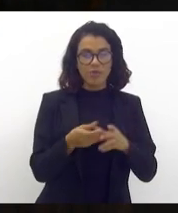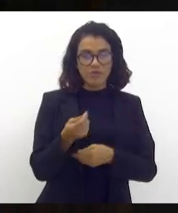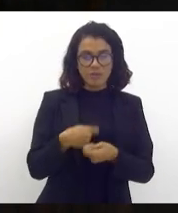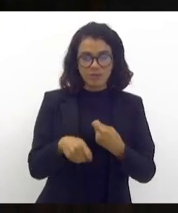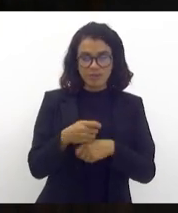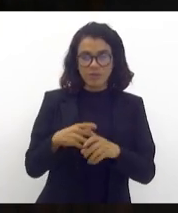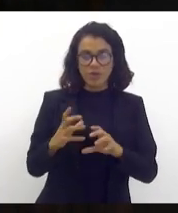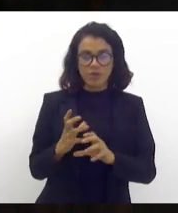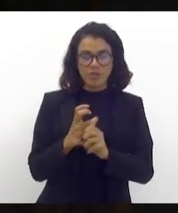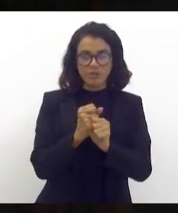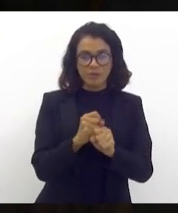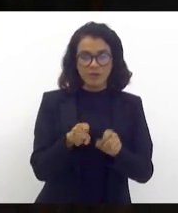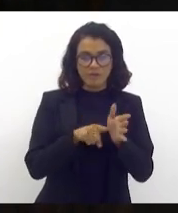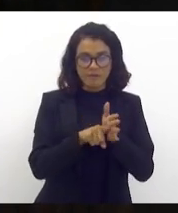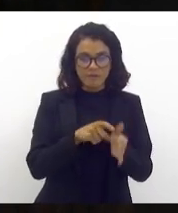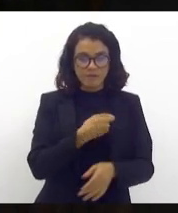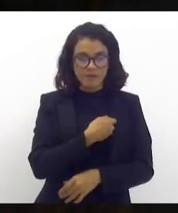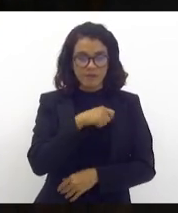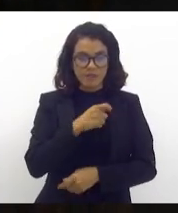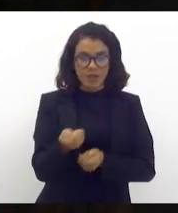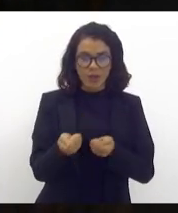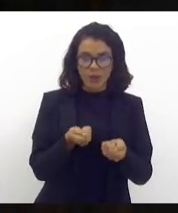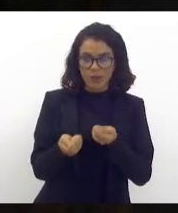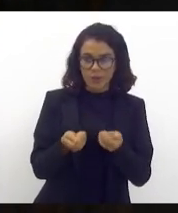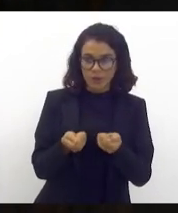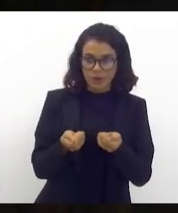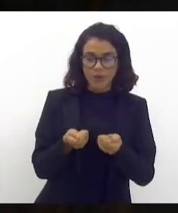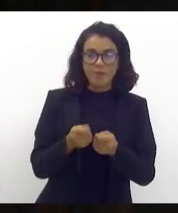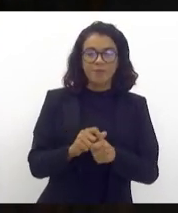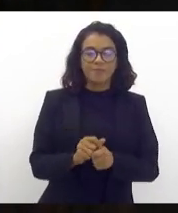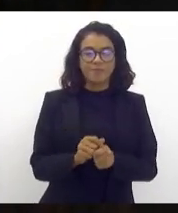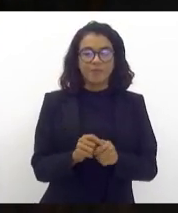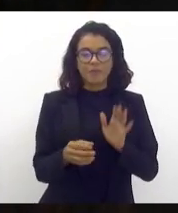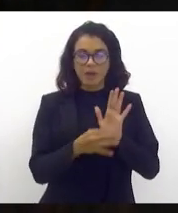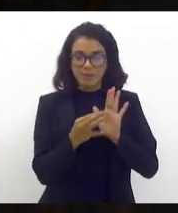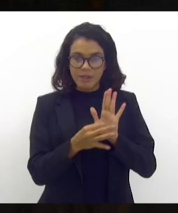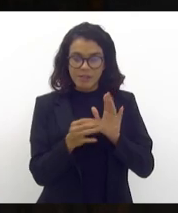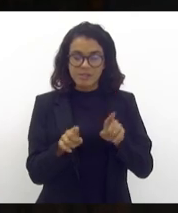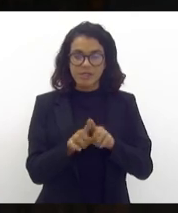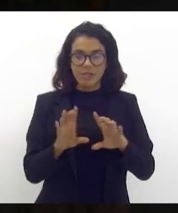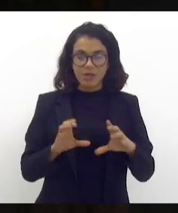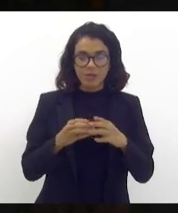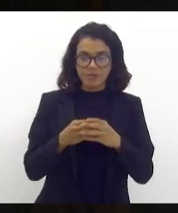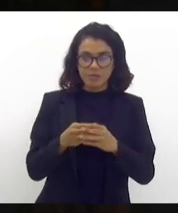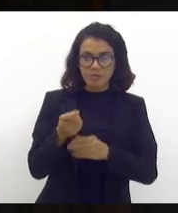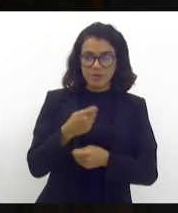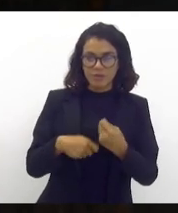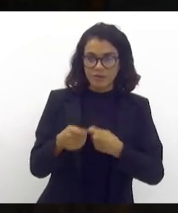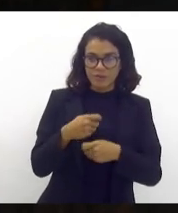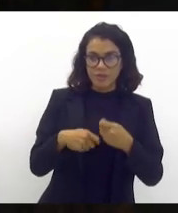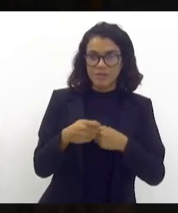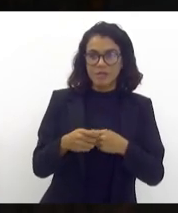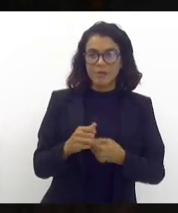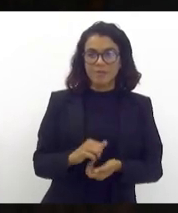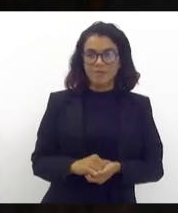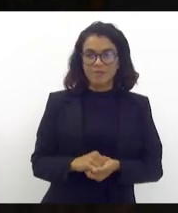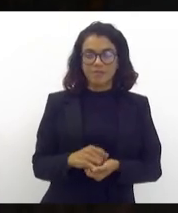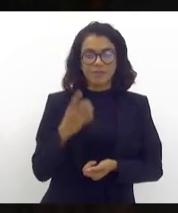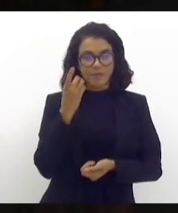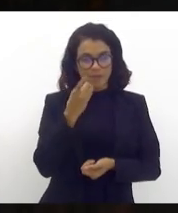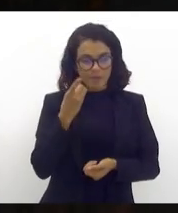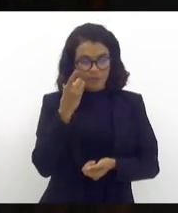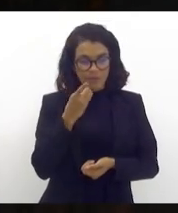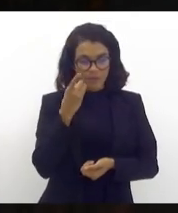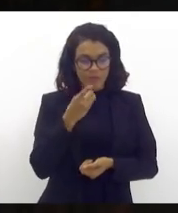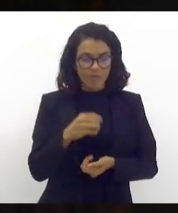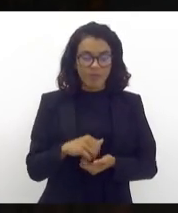Orçamento, Finanças, Fiscalização Financeira e Controle. Para emitir parecer pela Comissão de Orçamento e Finanças,